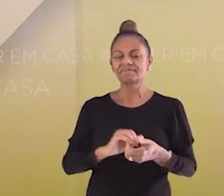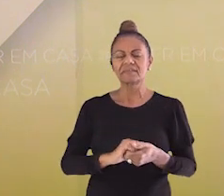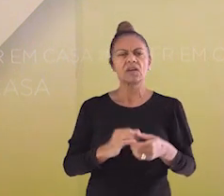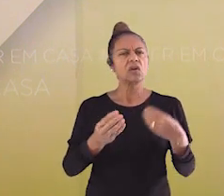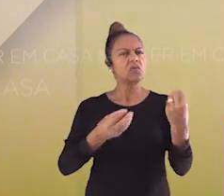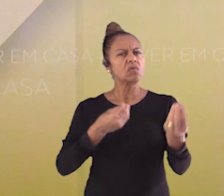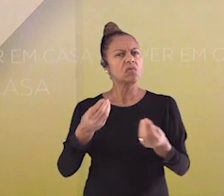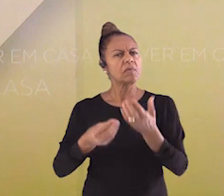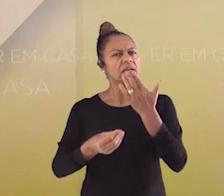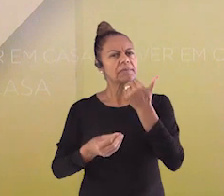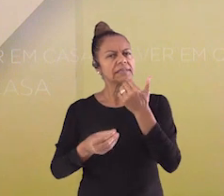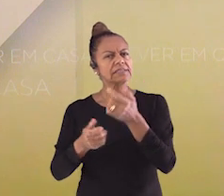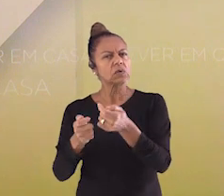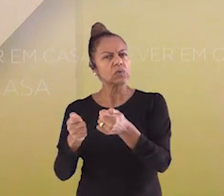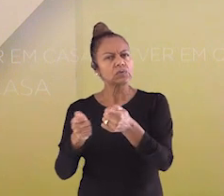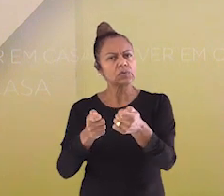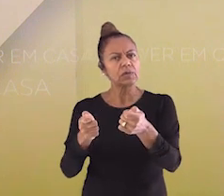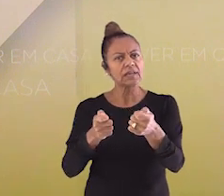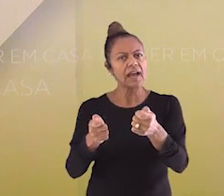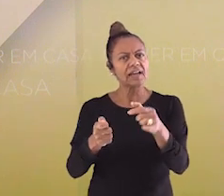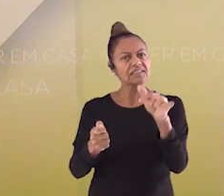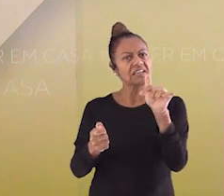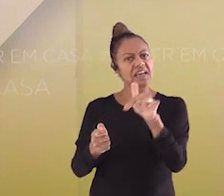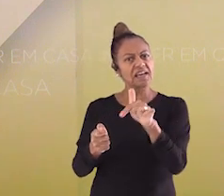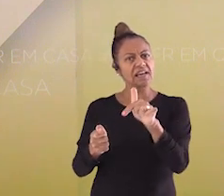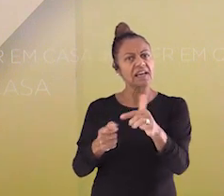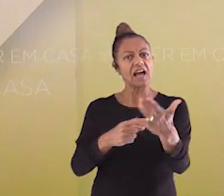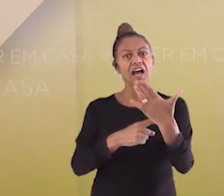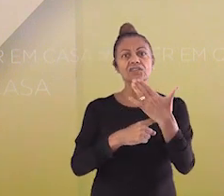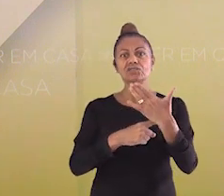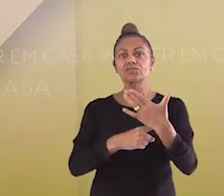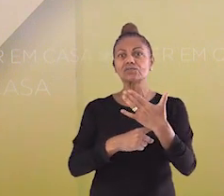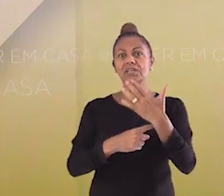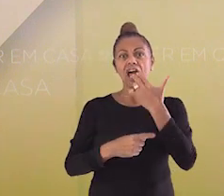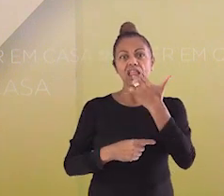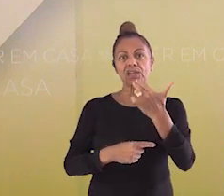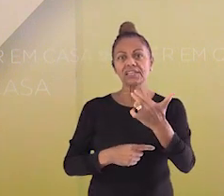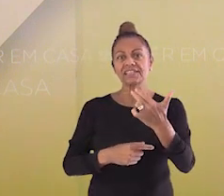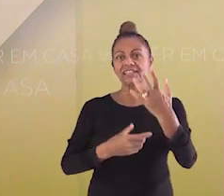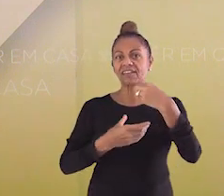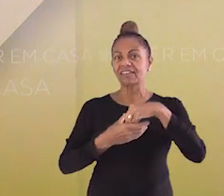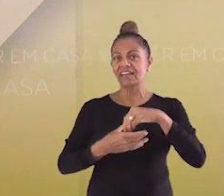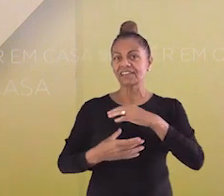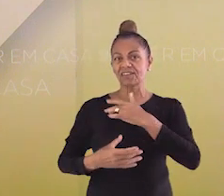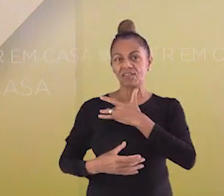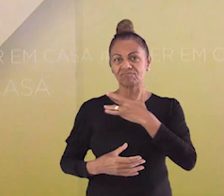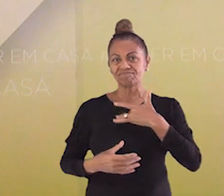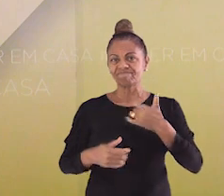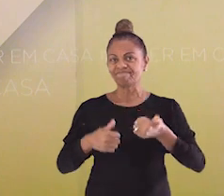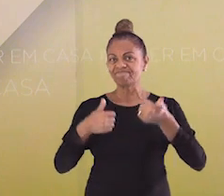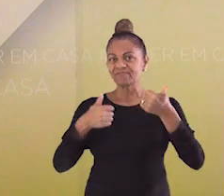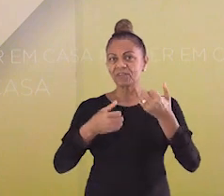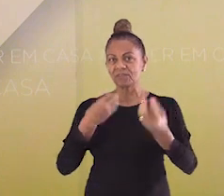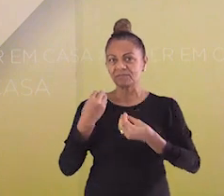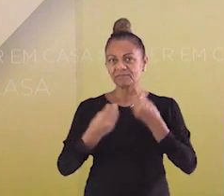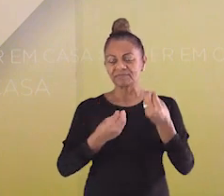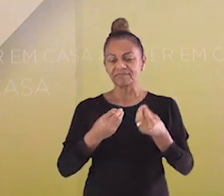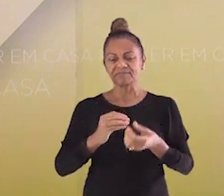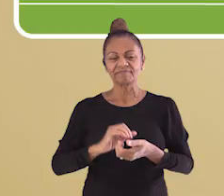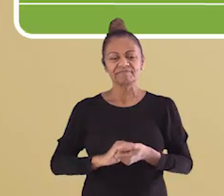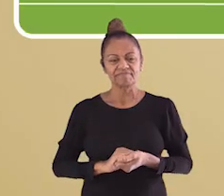Como é que ficou a resposta de vocês, né? Como uma alimentação balanceada pode contribuir para a nossa nutrição? Vamos